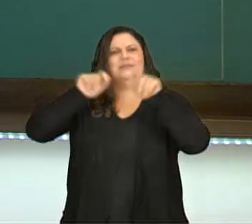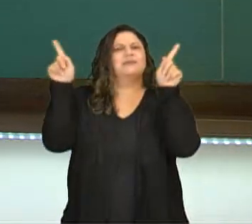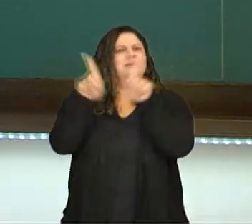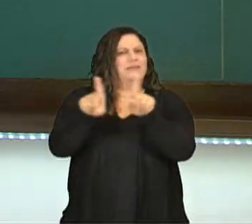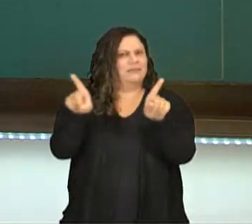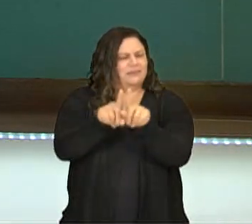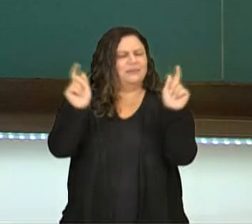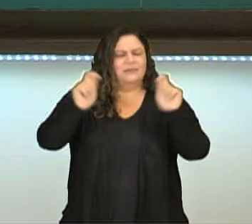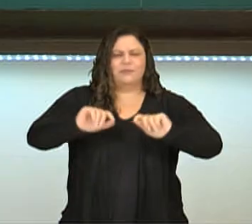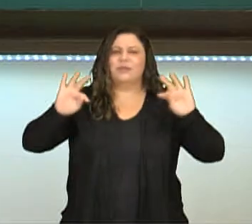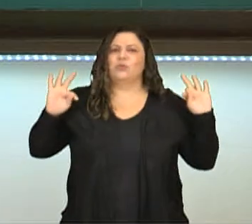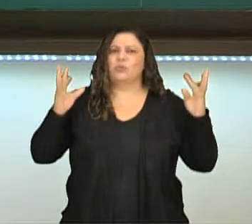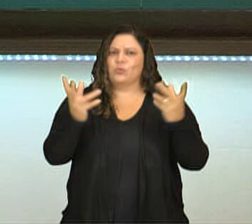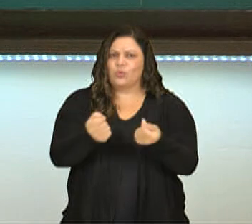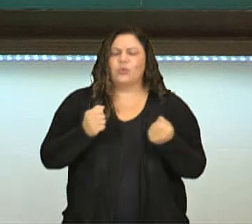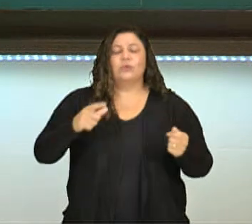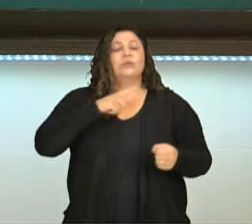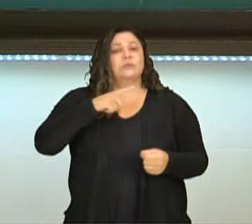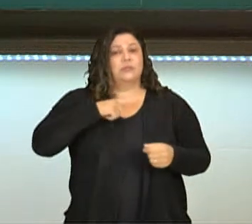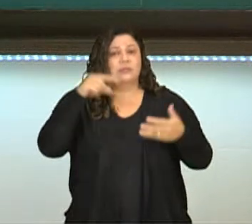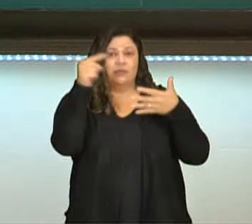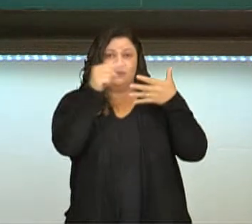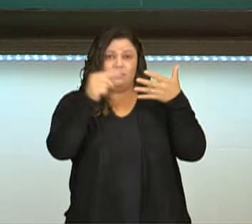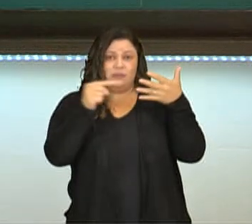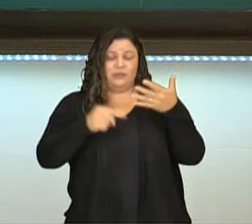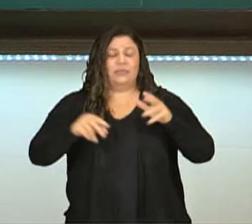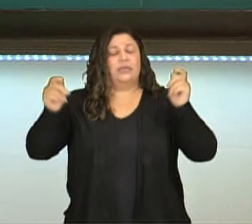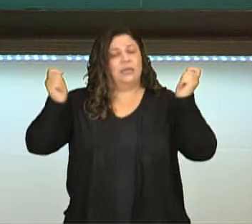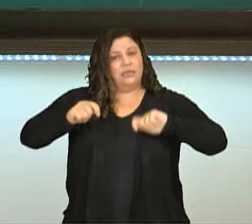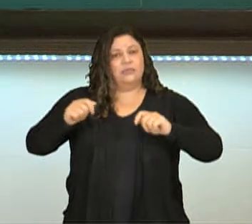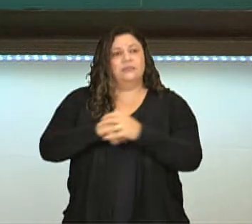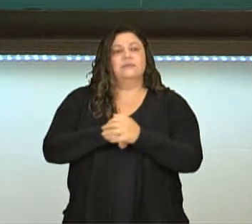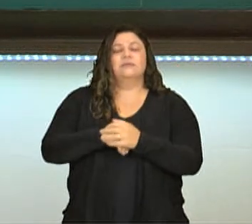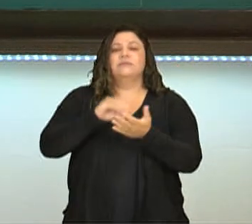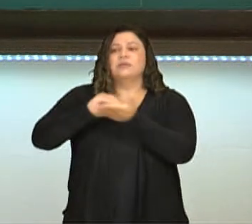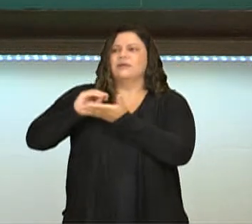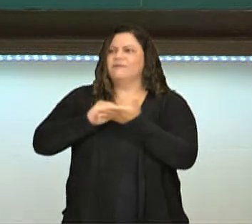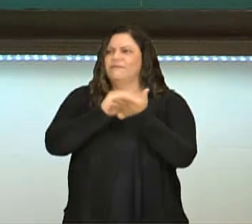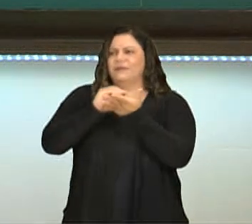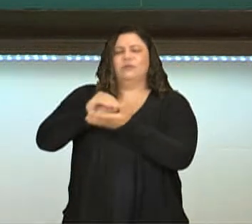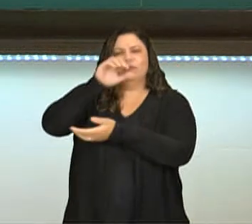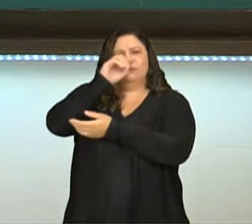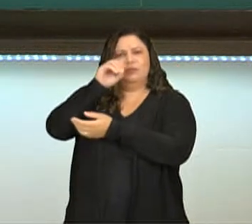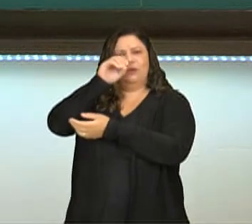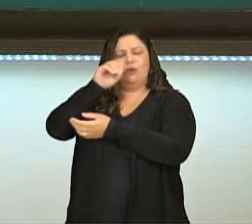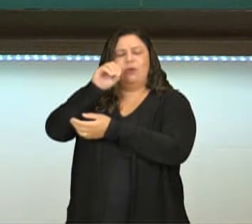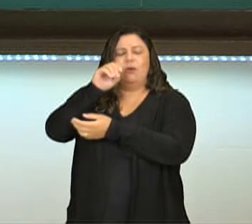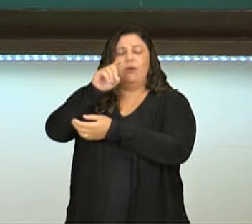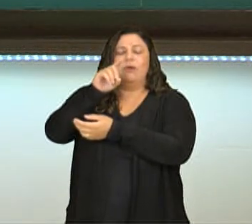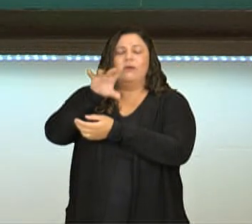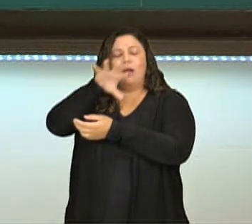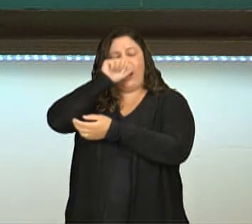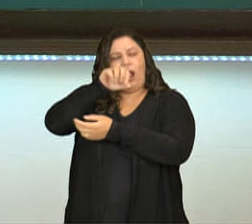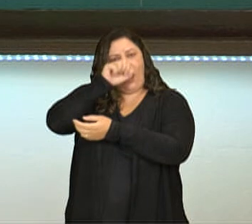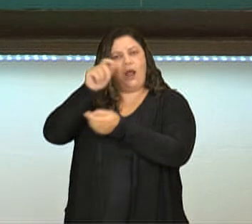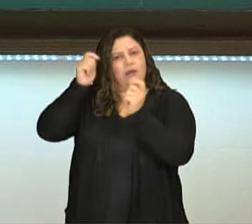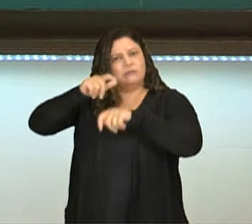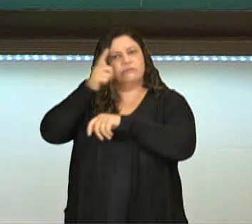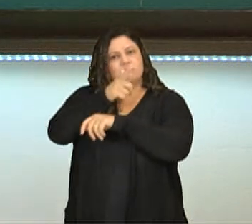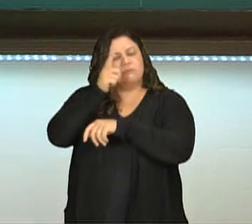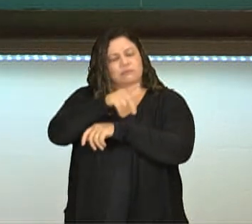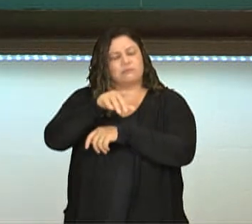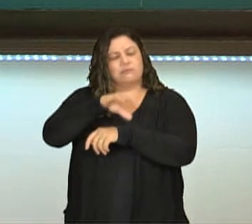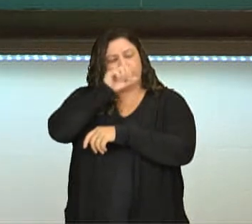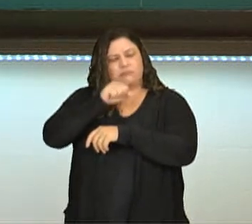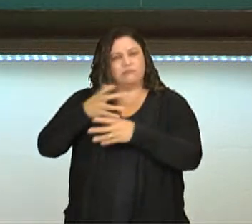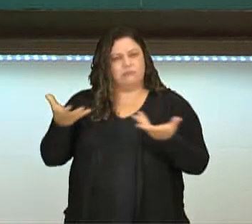respirar, mas por incrível que pareça, existem seres que respiram na ausência de oxigênio, tá? Então, existem, assim,